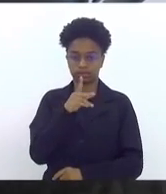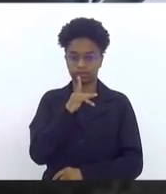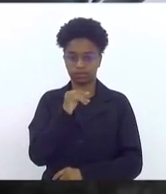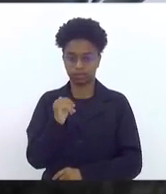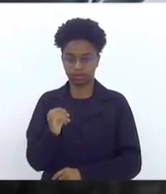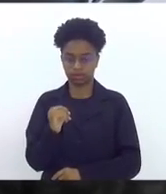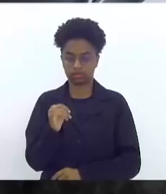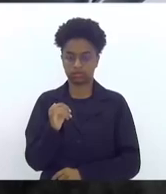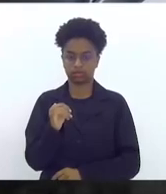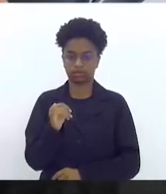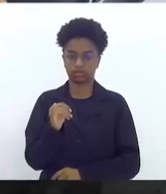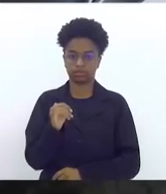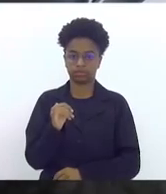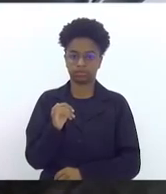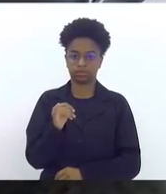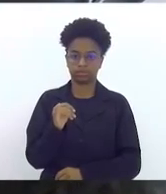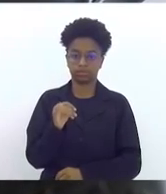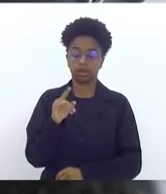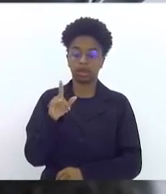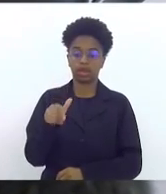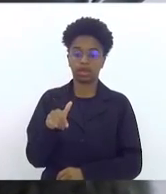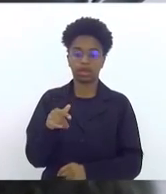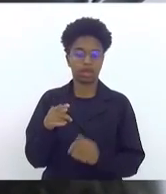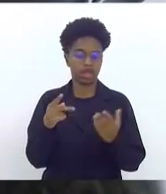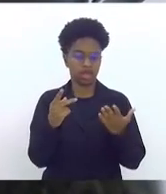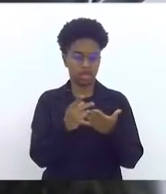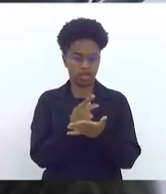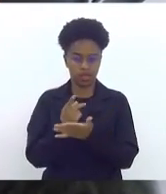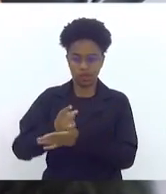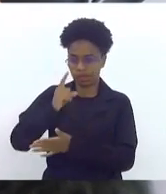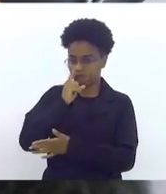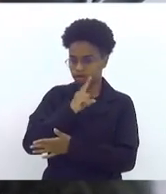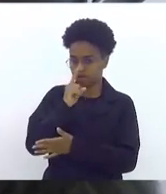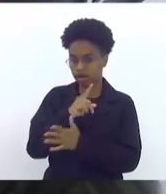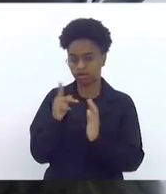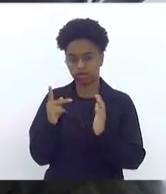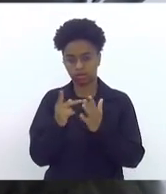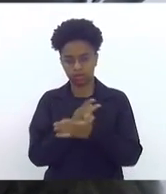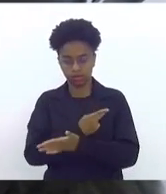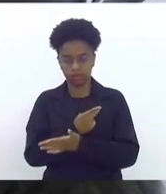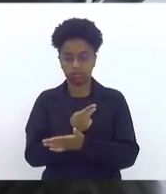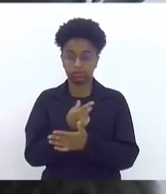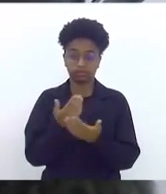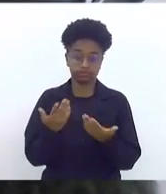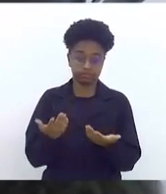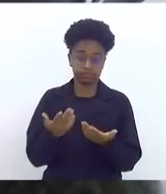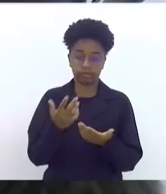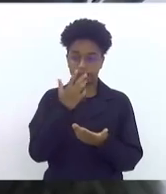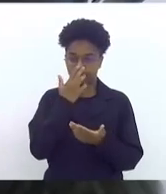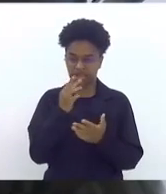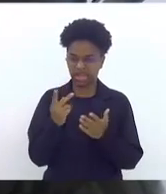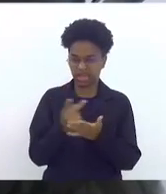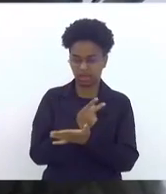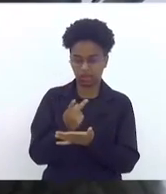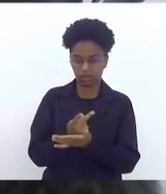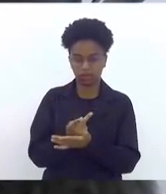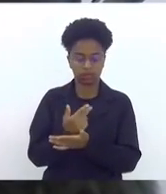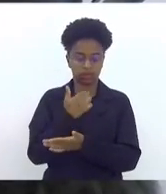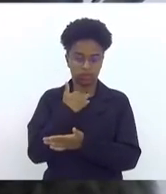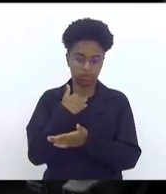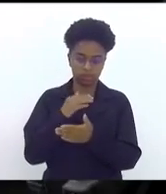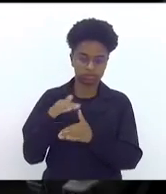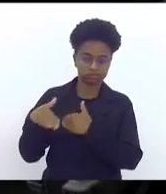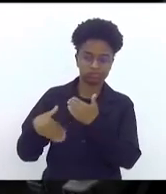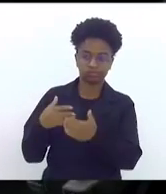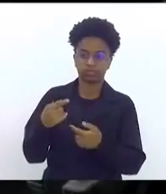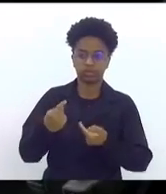que esses erros, que são, a princípio, considerados erros, não virem a própria